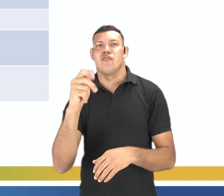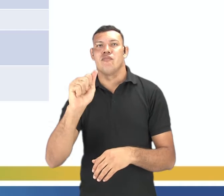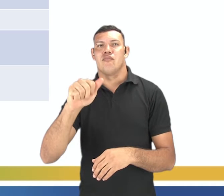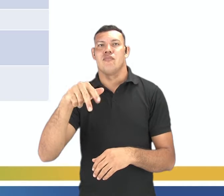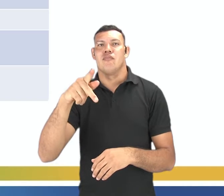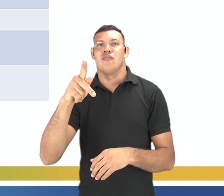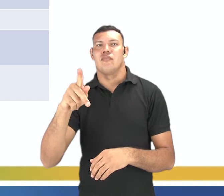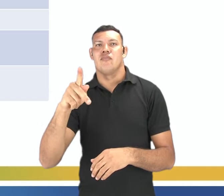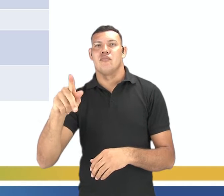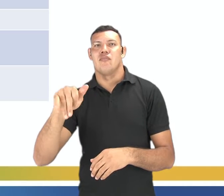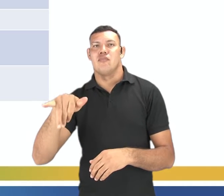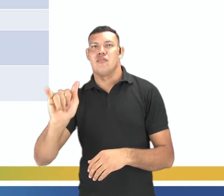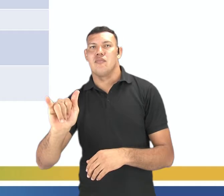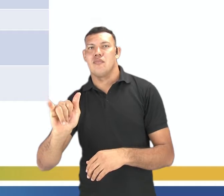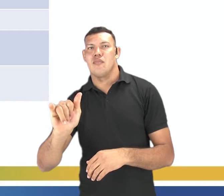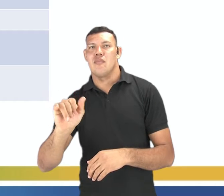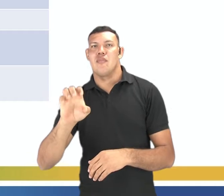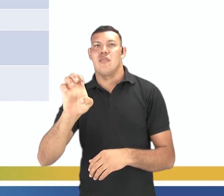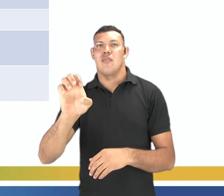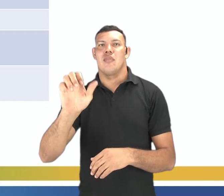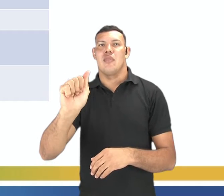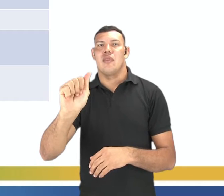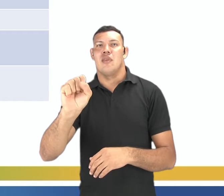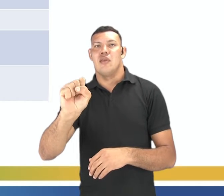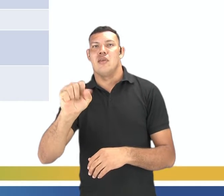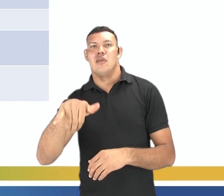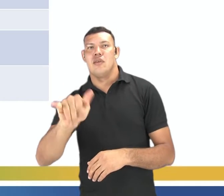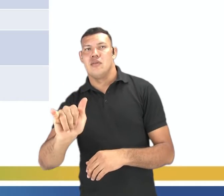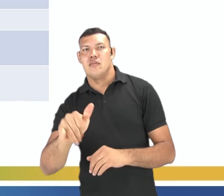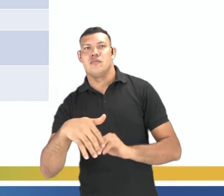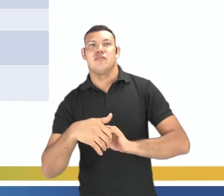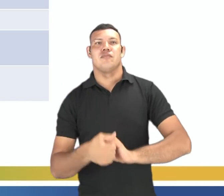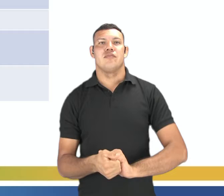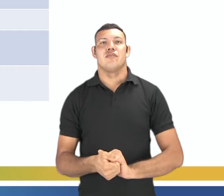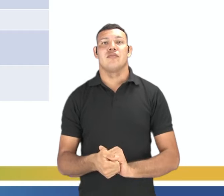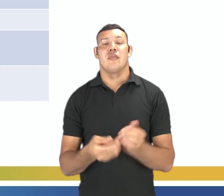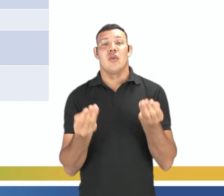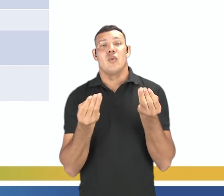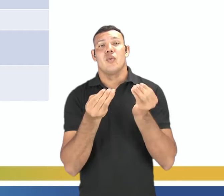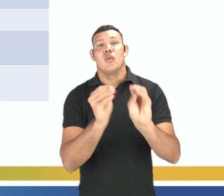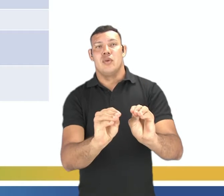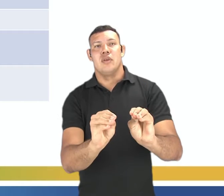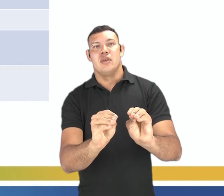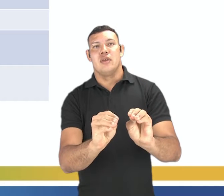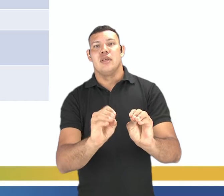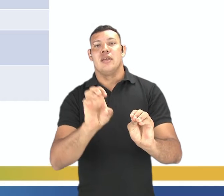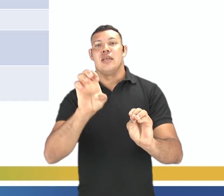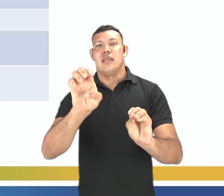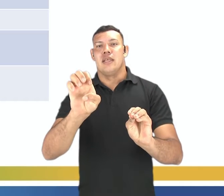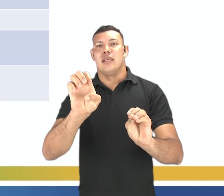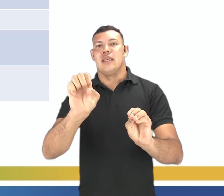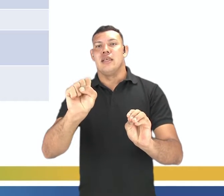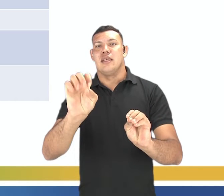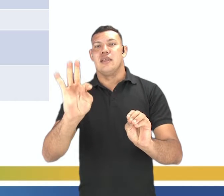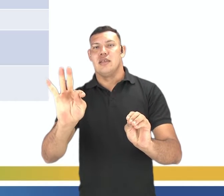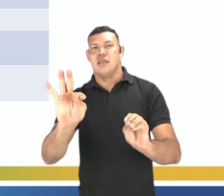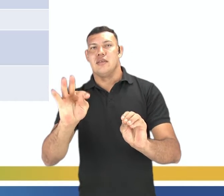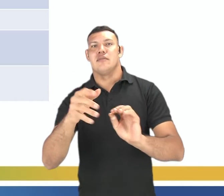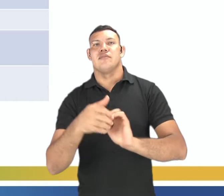easy, fácil. A regra é que nós acrescentamos as letrinhas est. Então nós temos ali